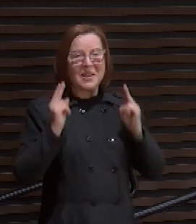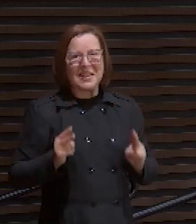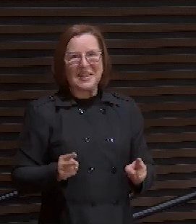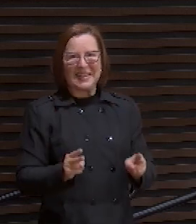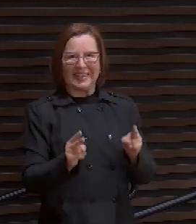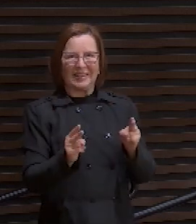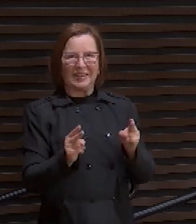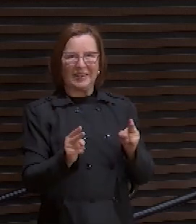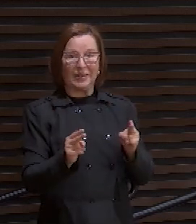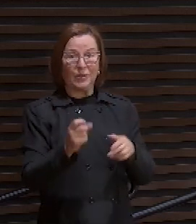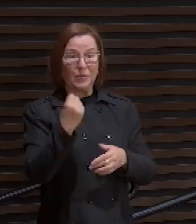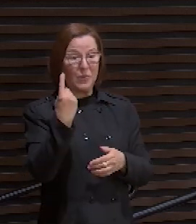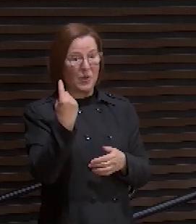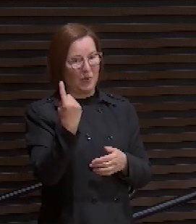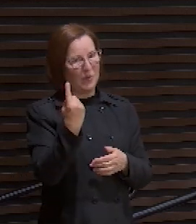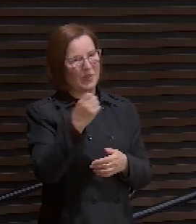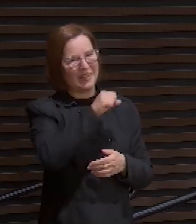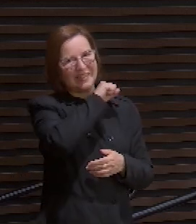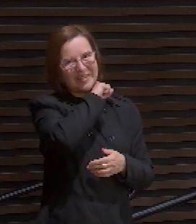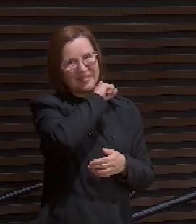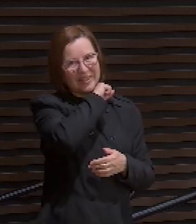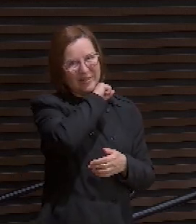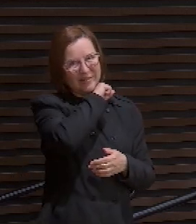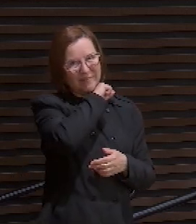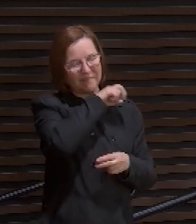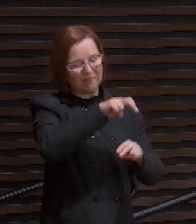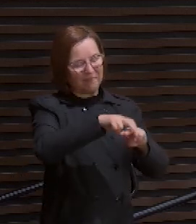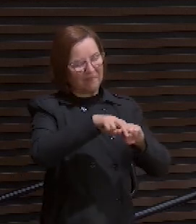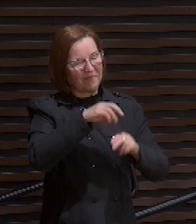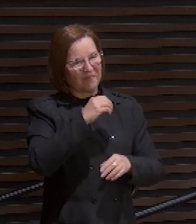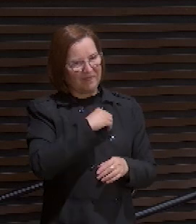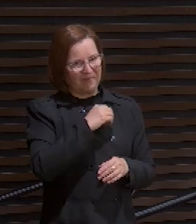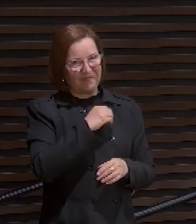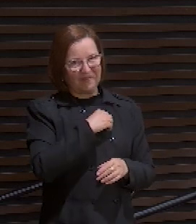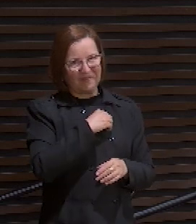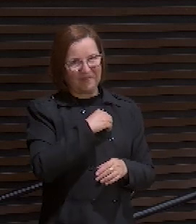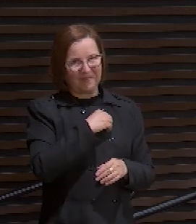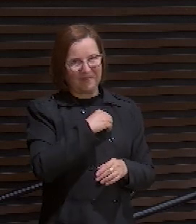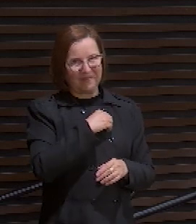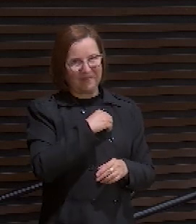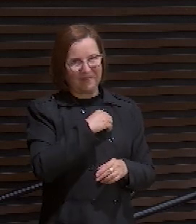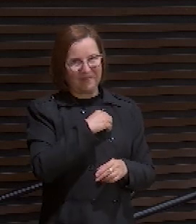sempre um único sacrifício pelos pecados,